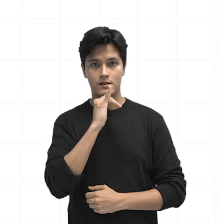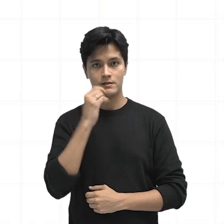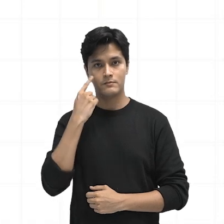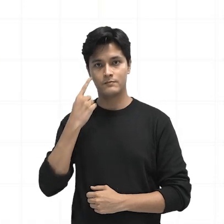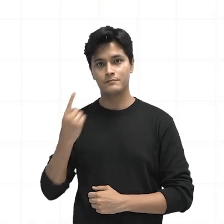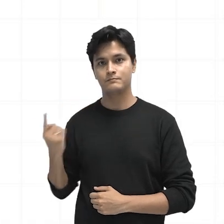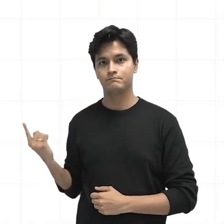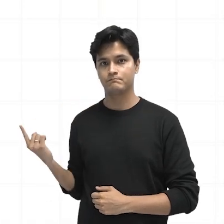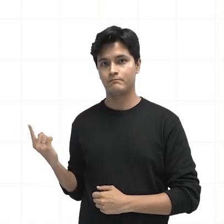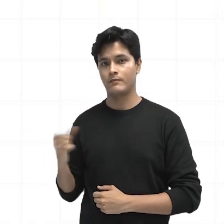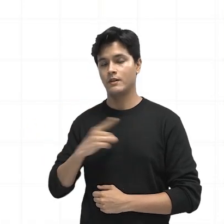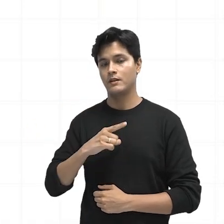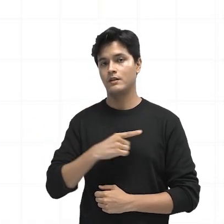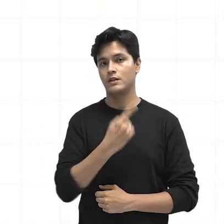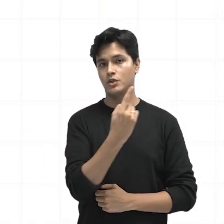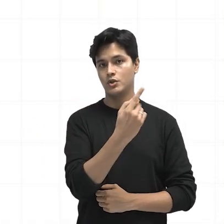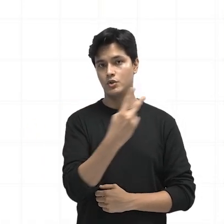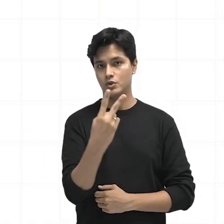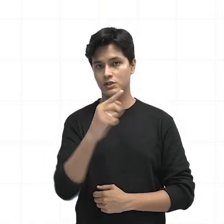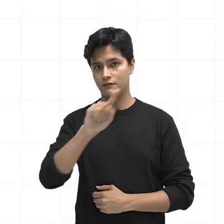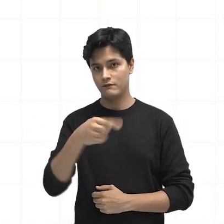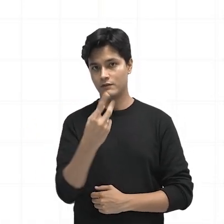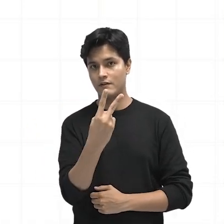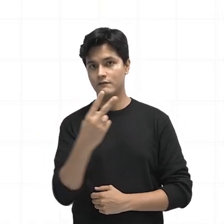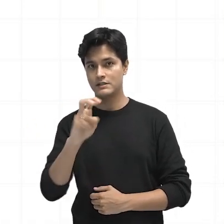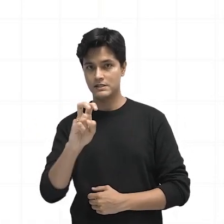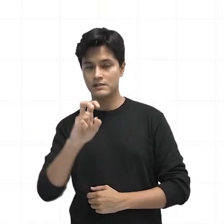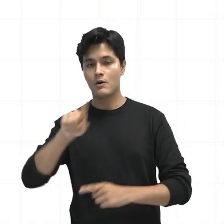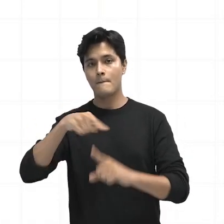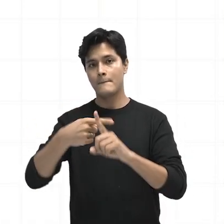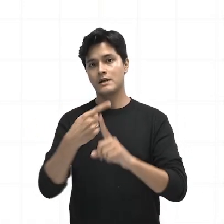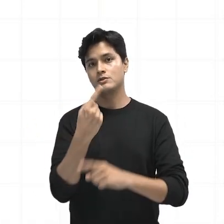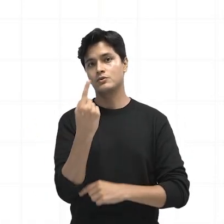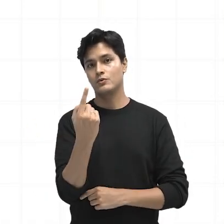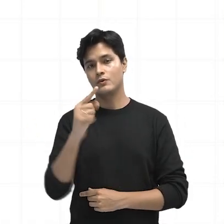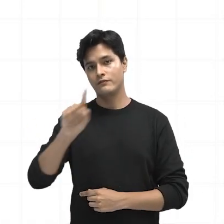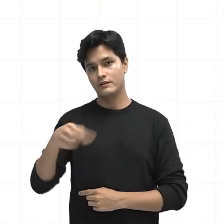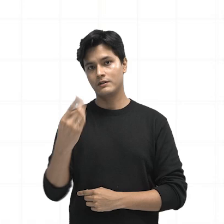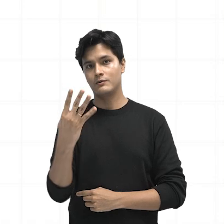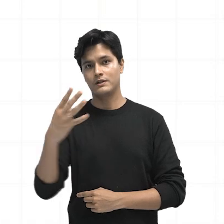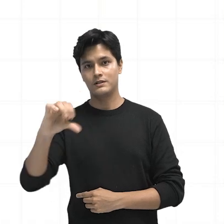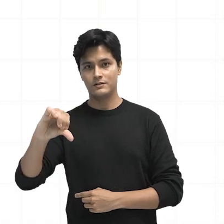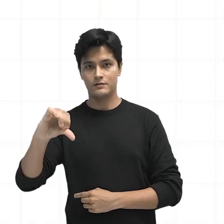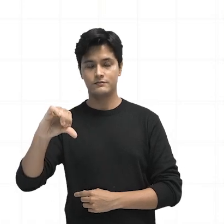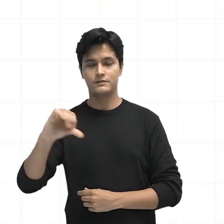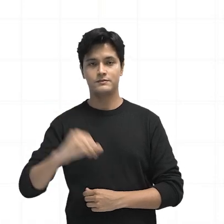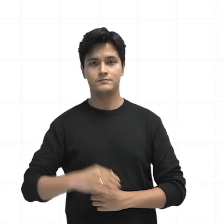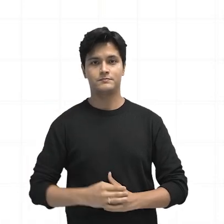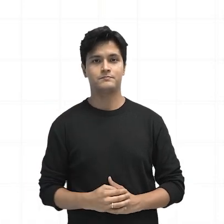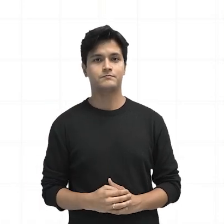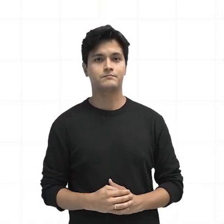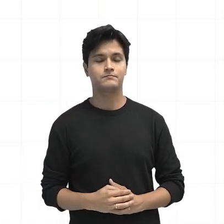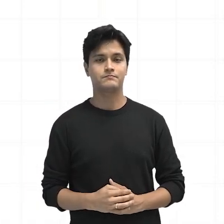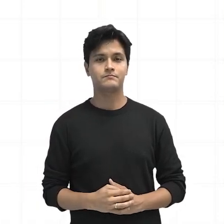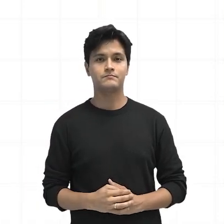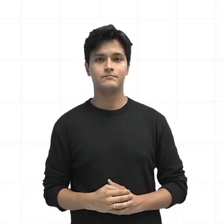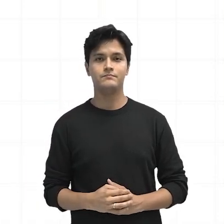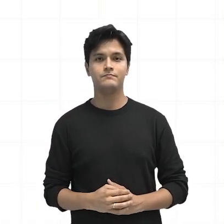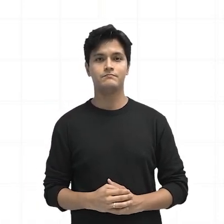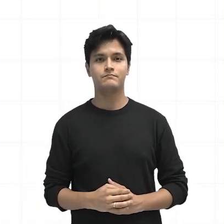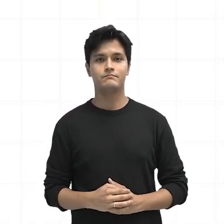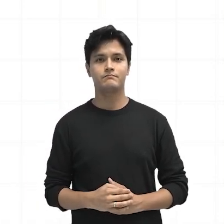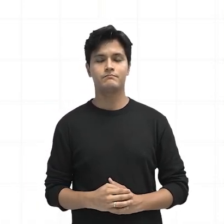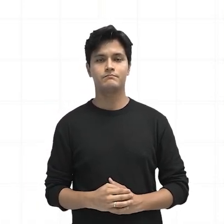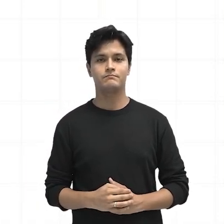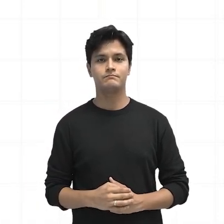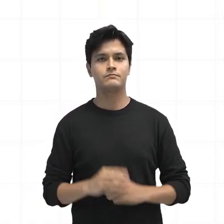tenho 12,25 mais 1,49. Então, a gente tem, aqui nesse caso,